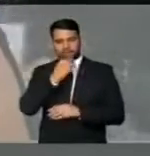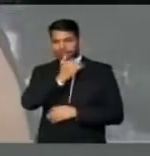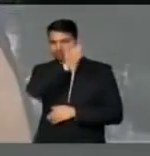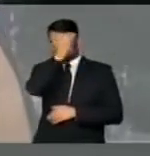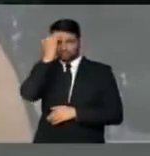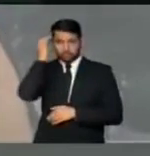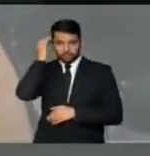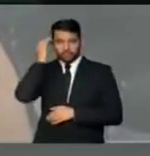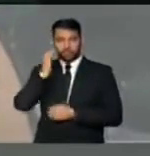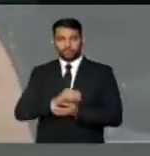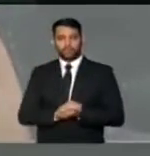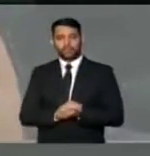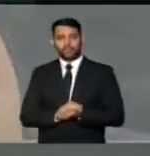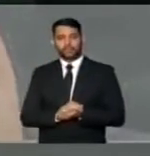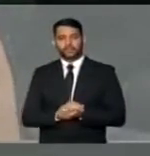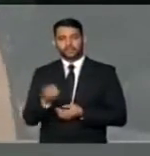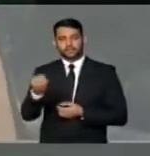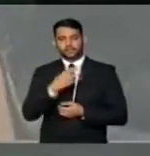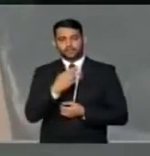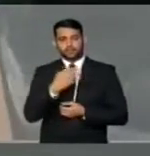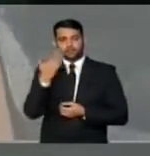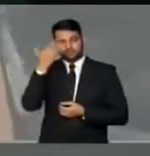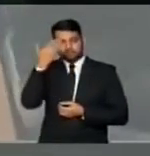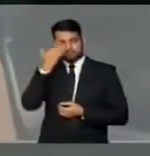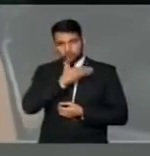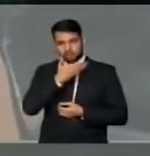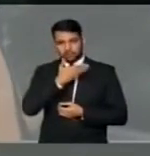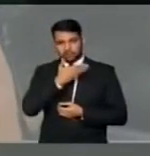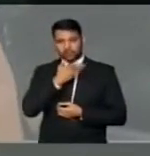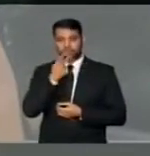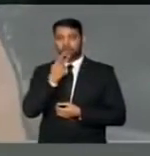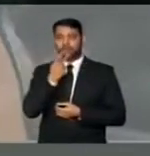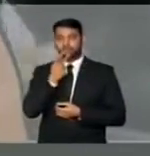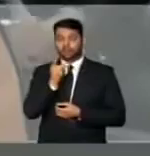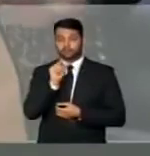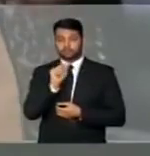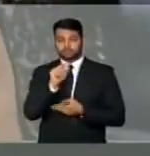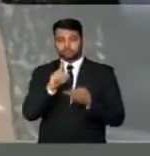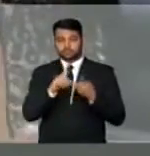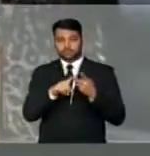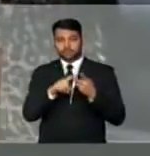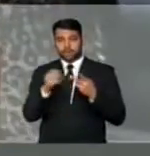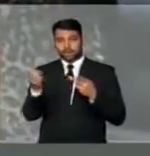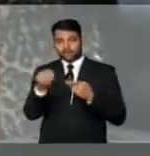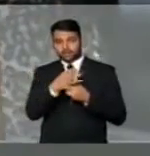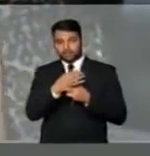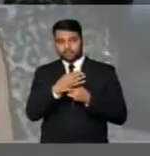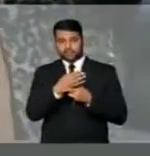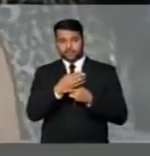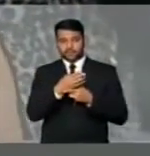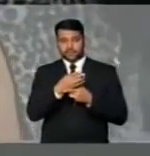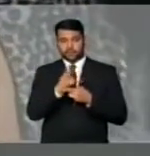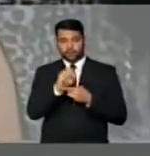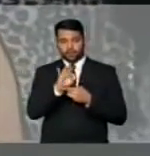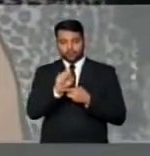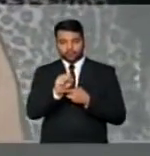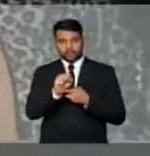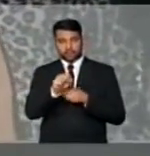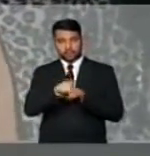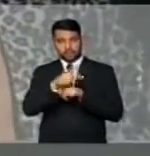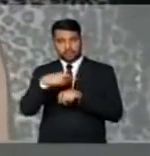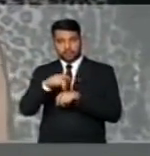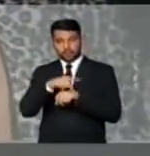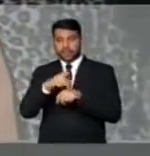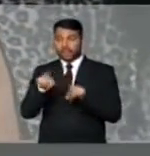Cunha. Os novos elementos dizem respeito às novas contas no exterior e também